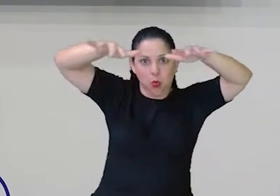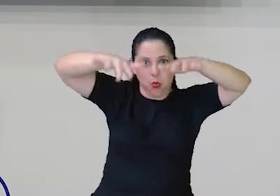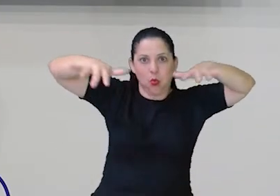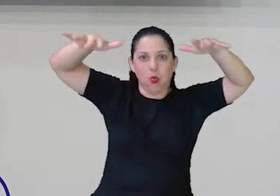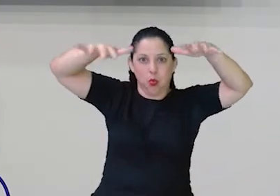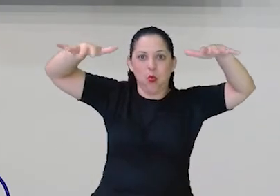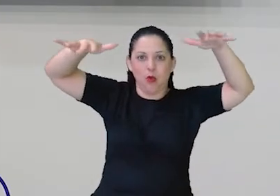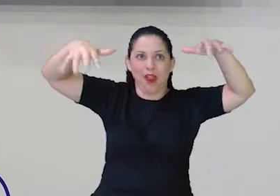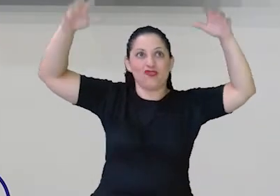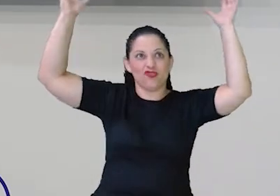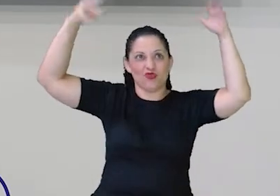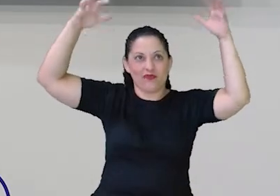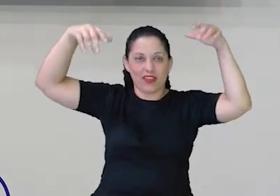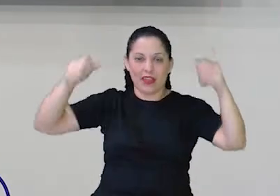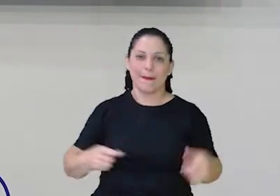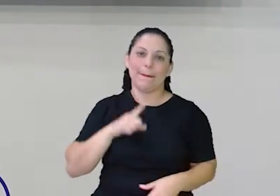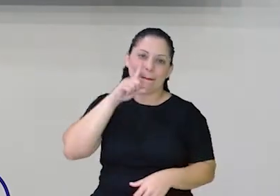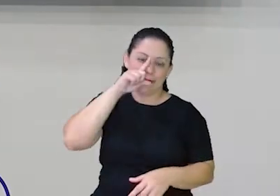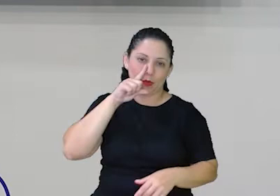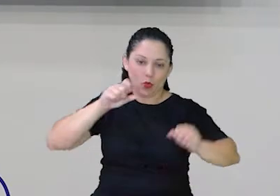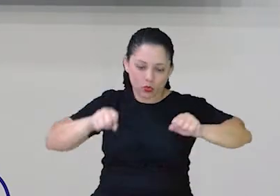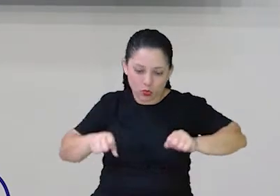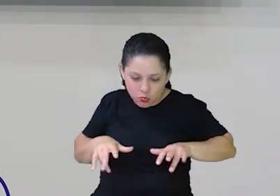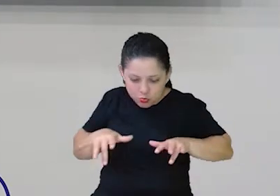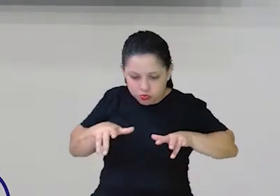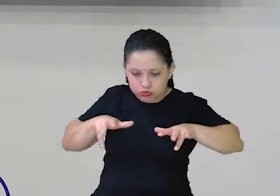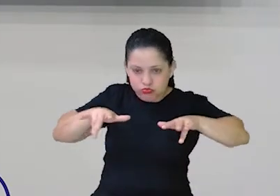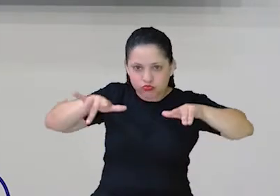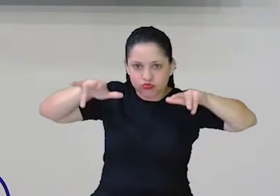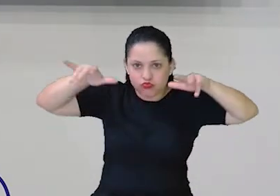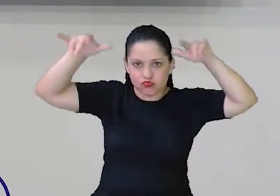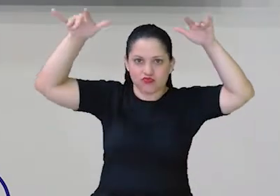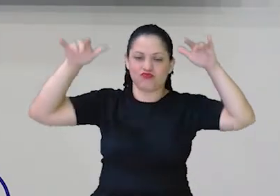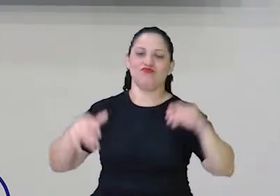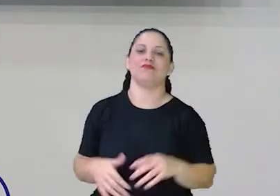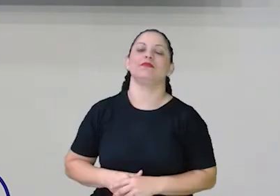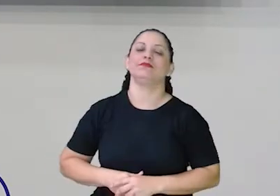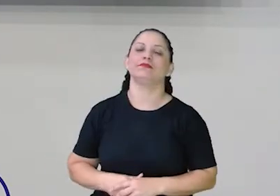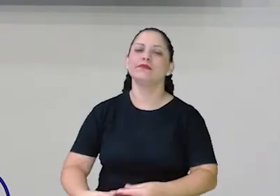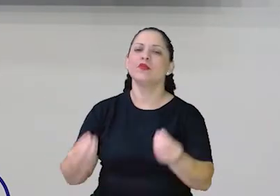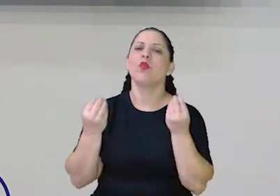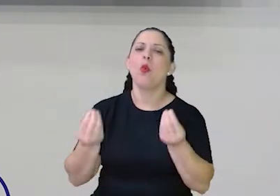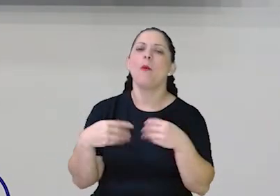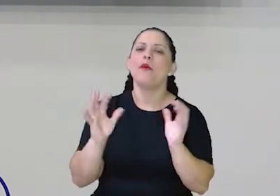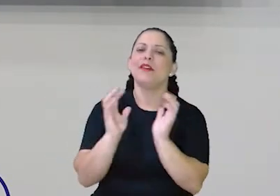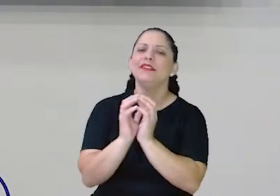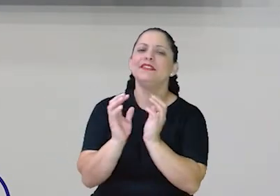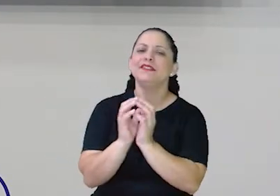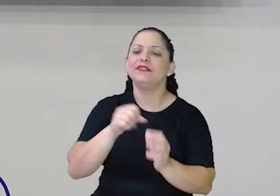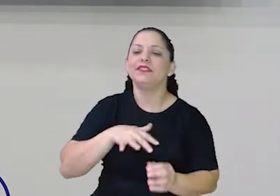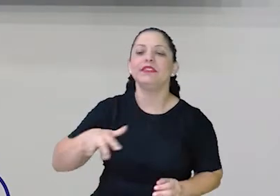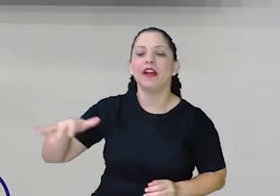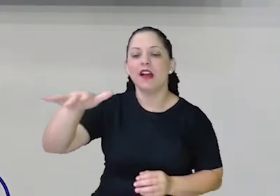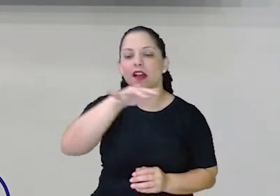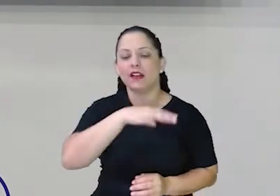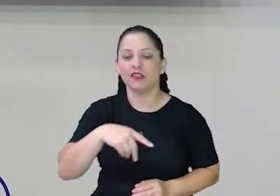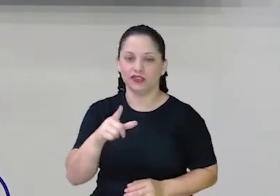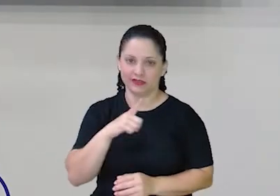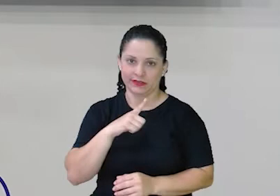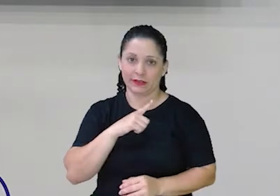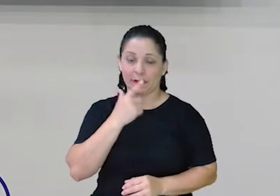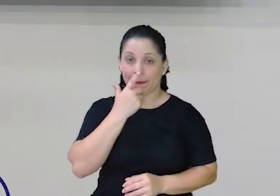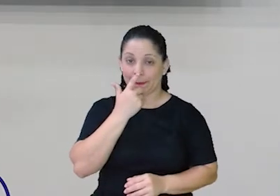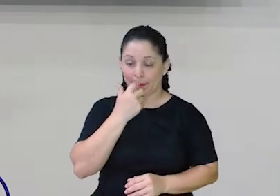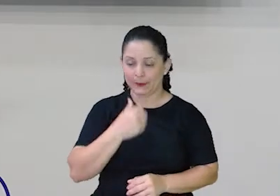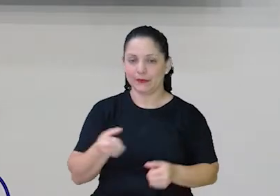está chovendo. Então, vamos entender como é que está essa área territorial do Recife? Eu falei para vocês que tem as áreas alagadas, eu